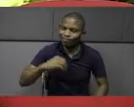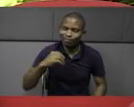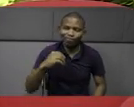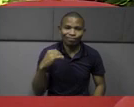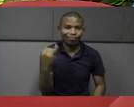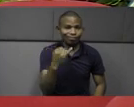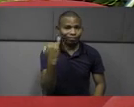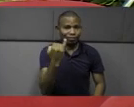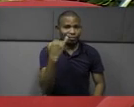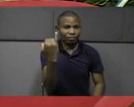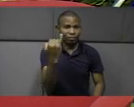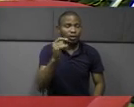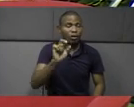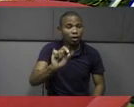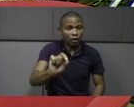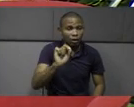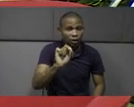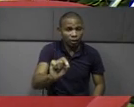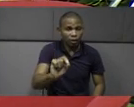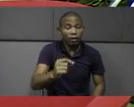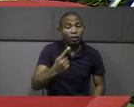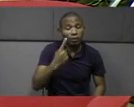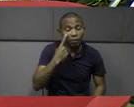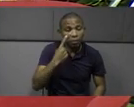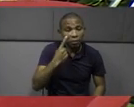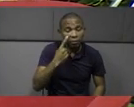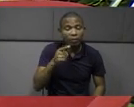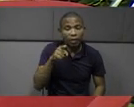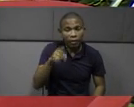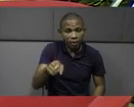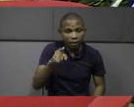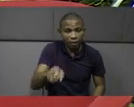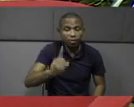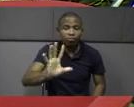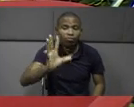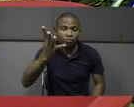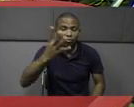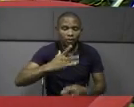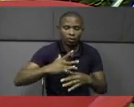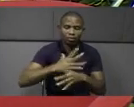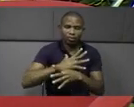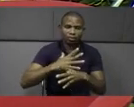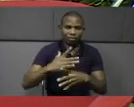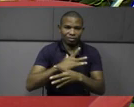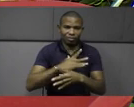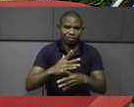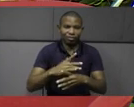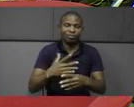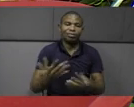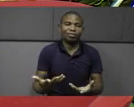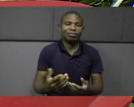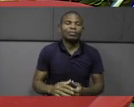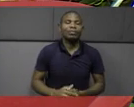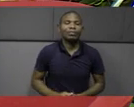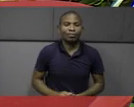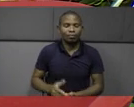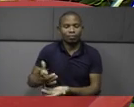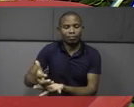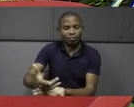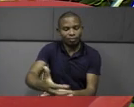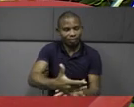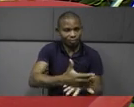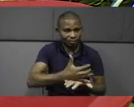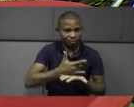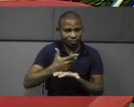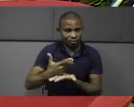resultado urbano em fins dos dados que a gente tem hoje em relação principalmente à primeira infância uma outra discussão